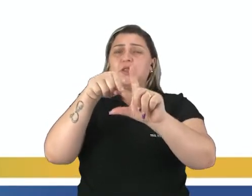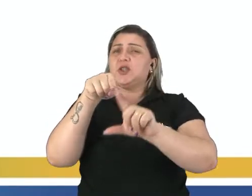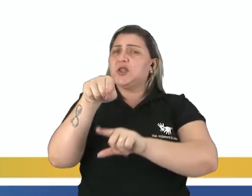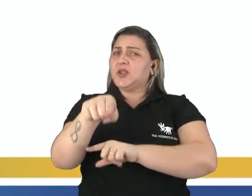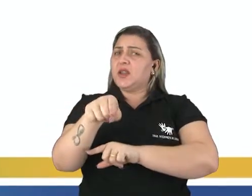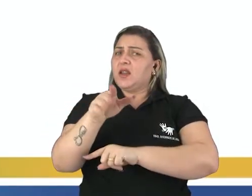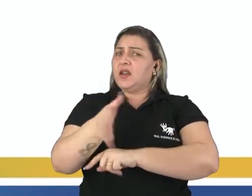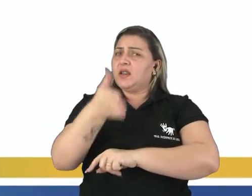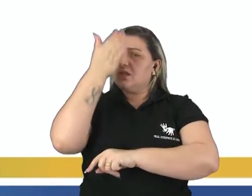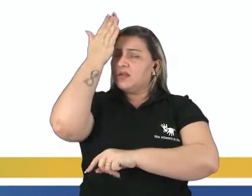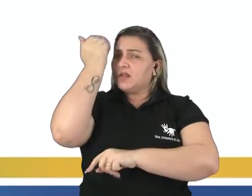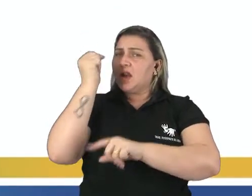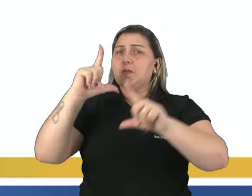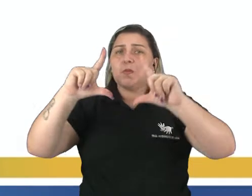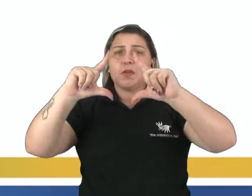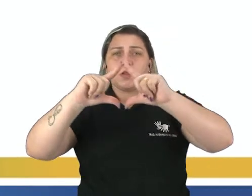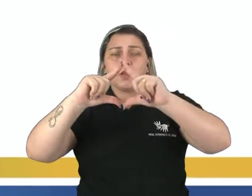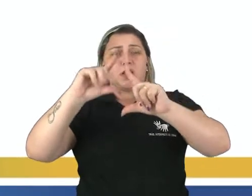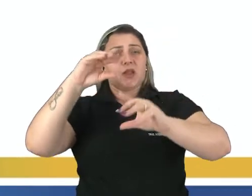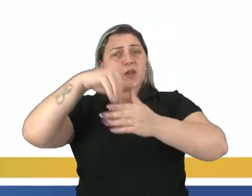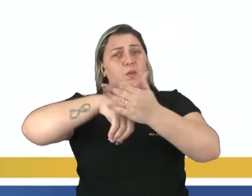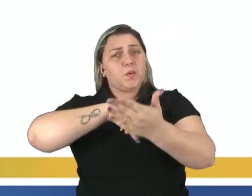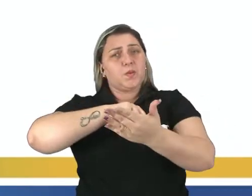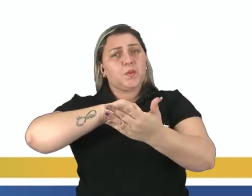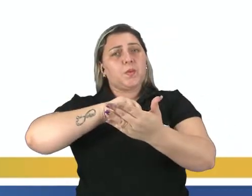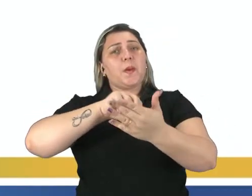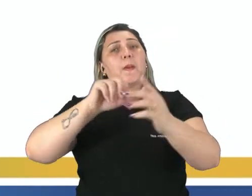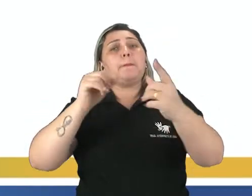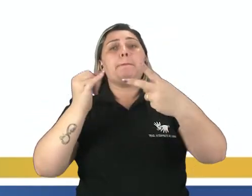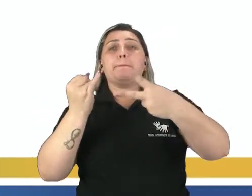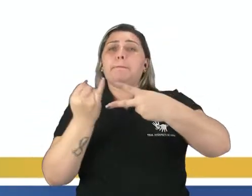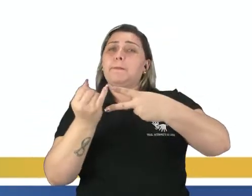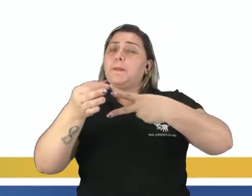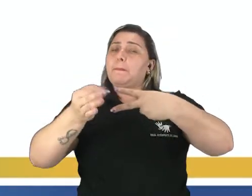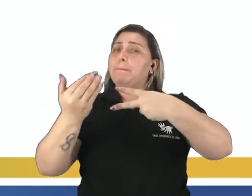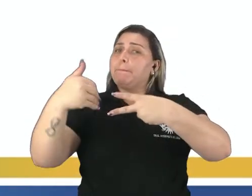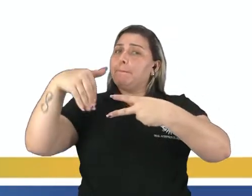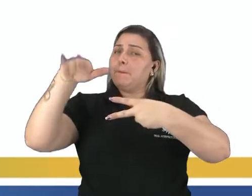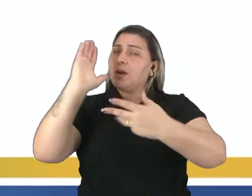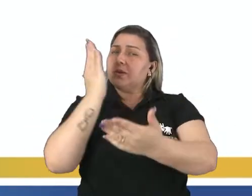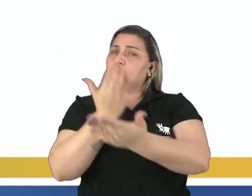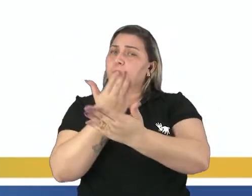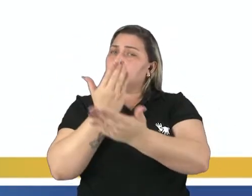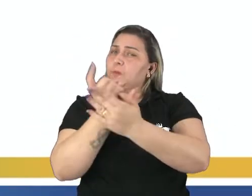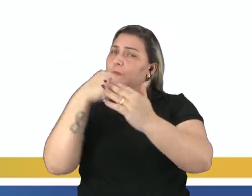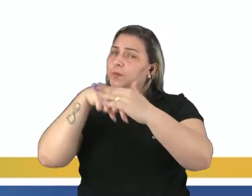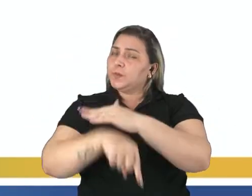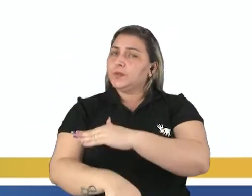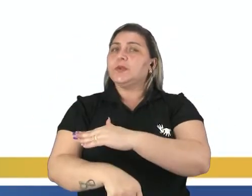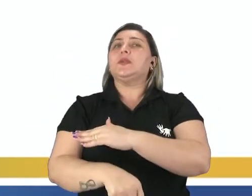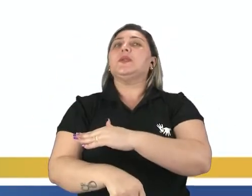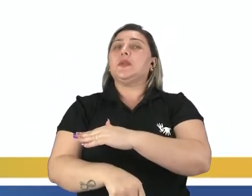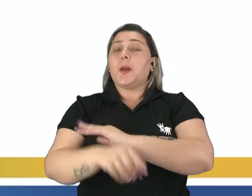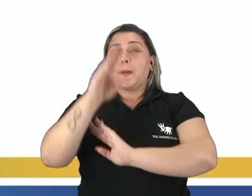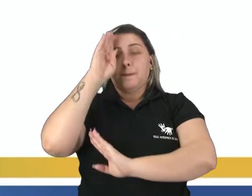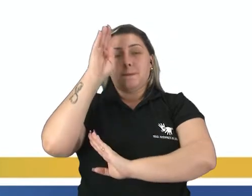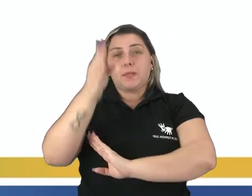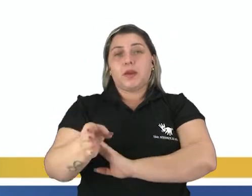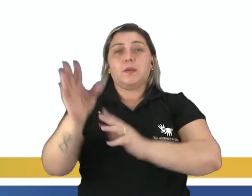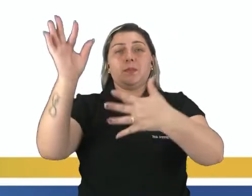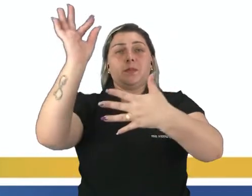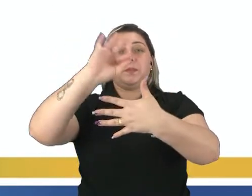Você já sabe, né, que o triângulo, dentre todos os polígonos, ele é o mais estudado. Então, entre seus